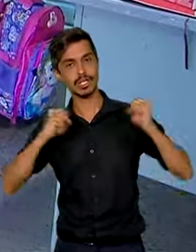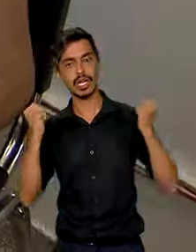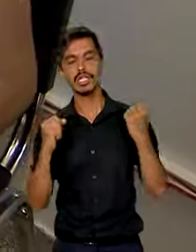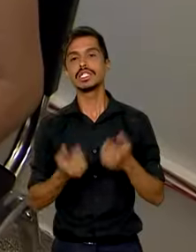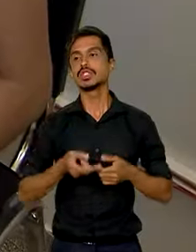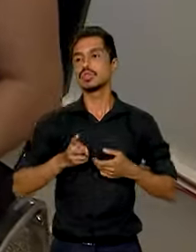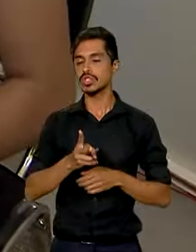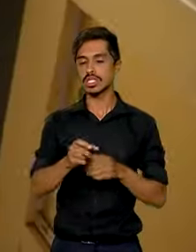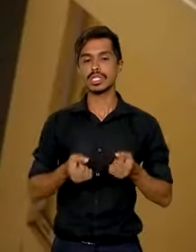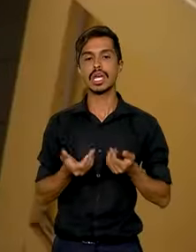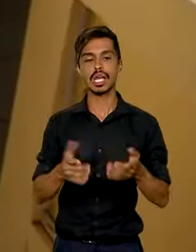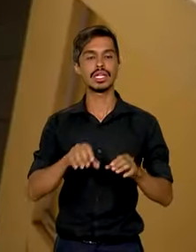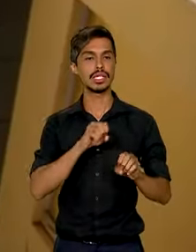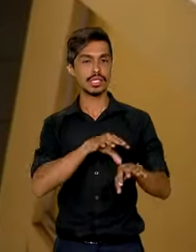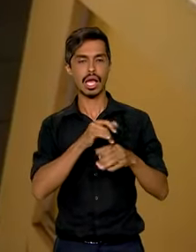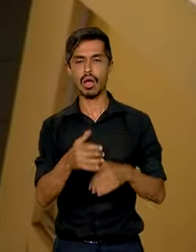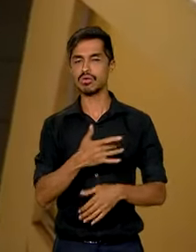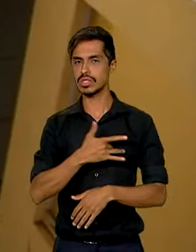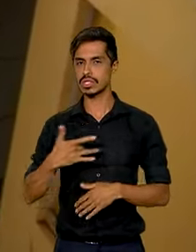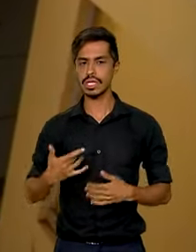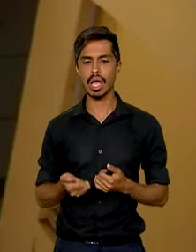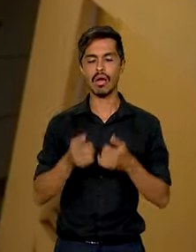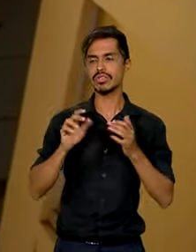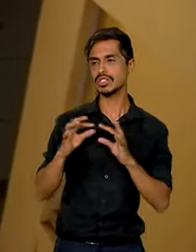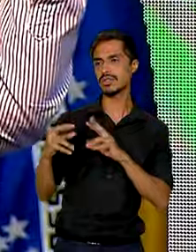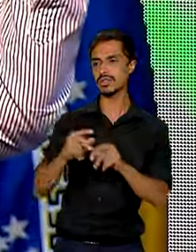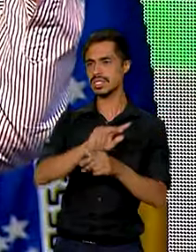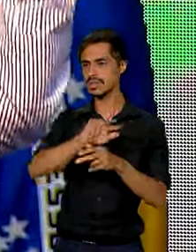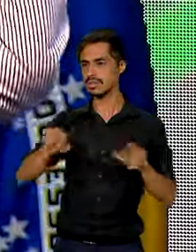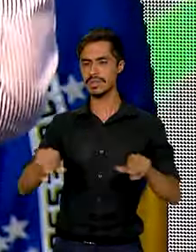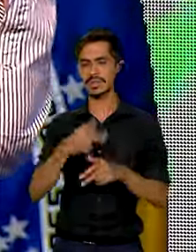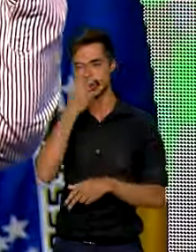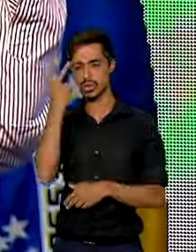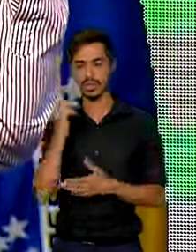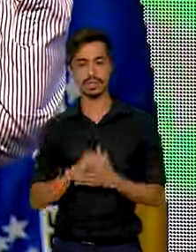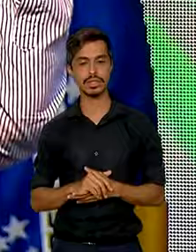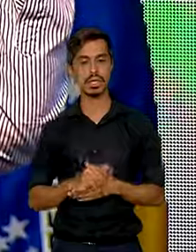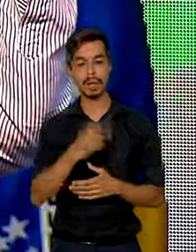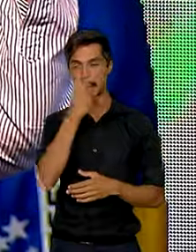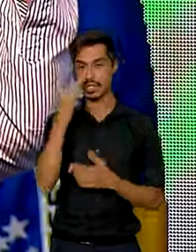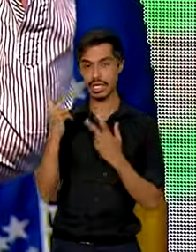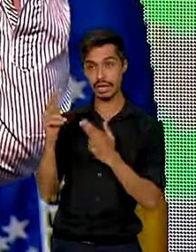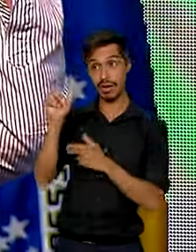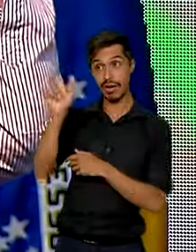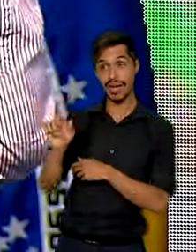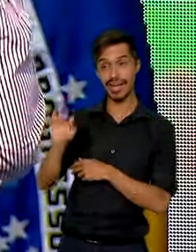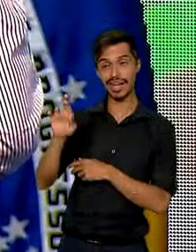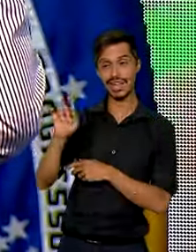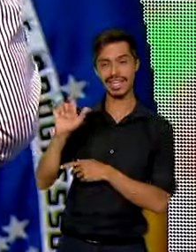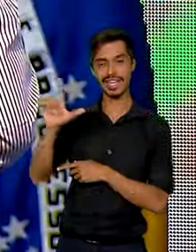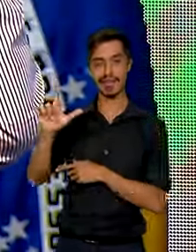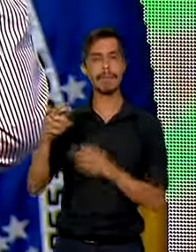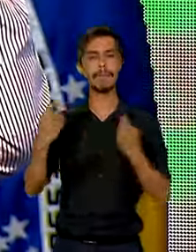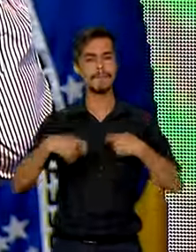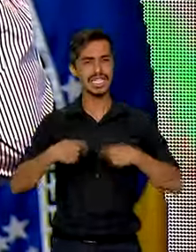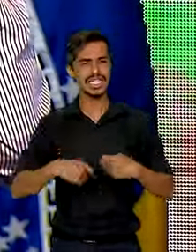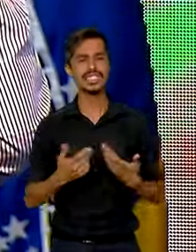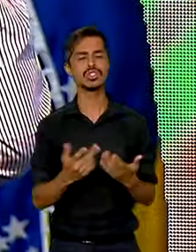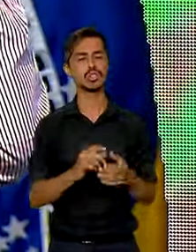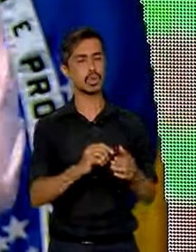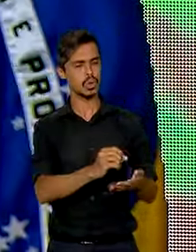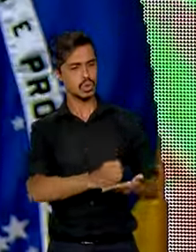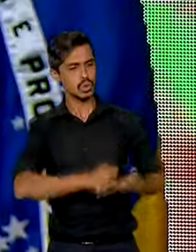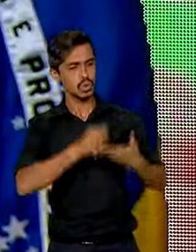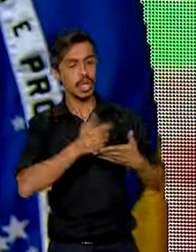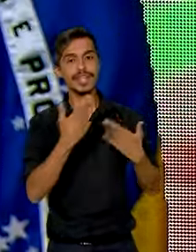educação saúde e assistência social aos beneficiários precisou do benefício e conseguiu